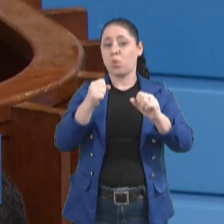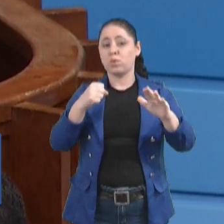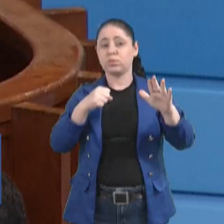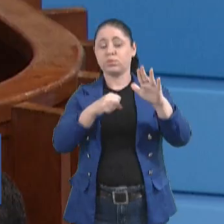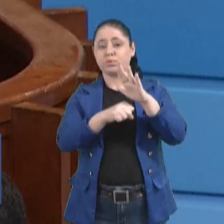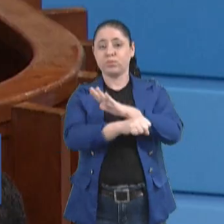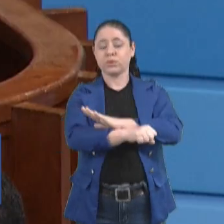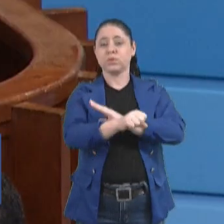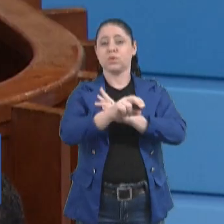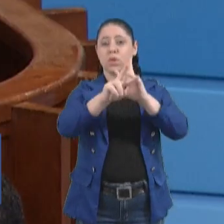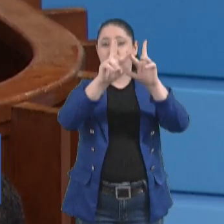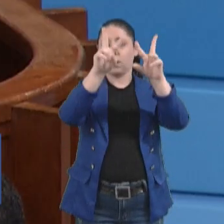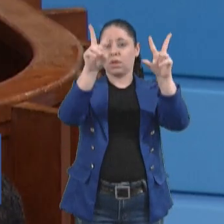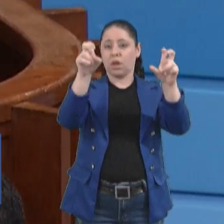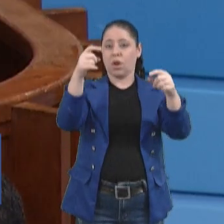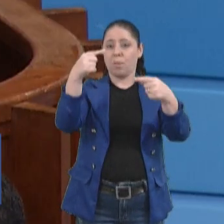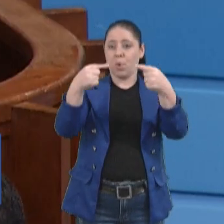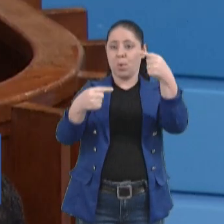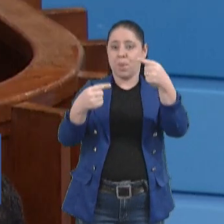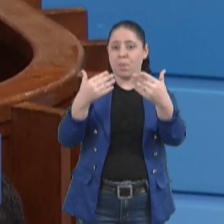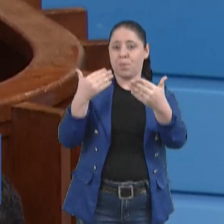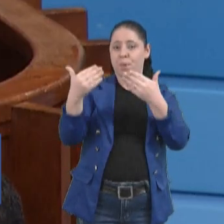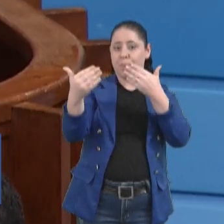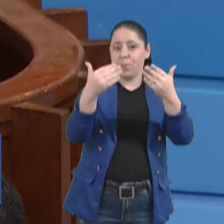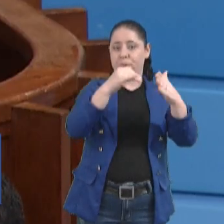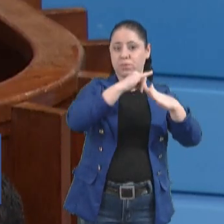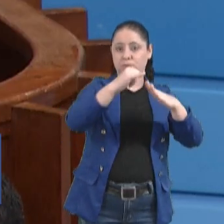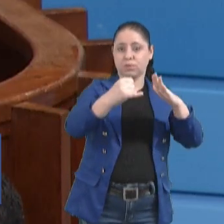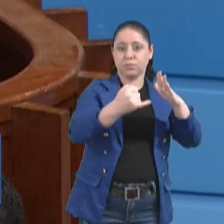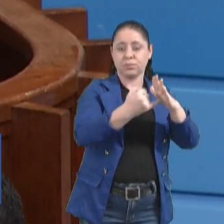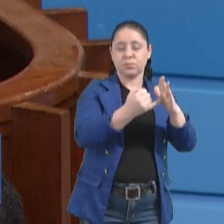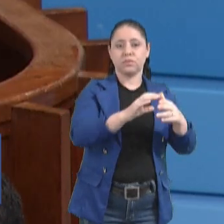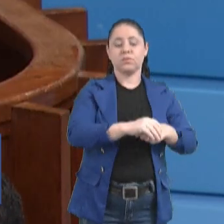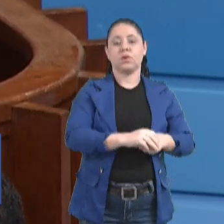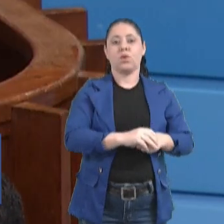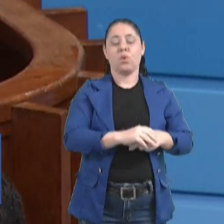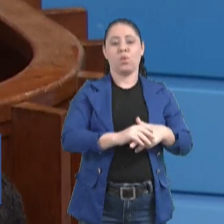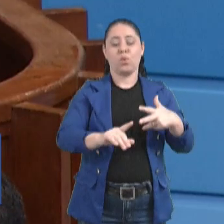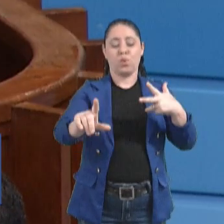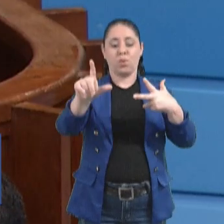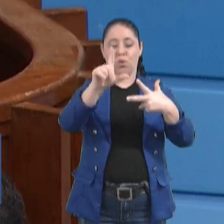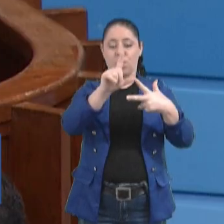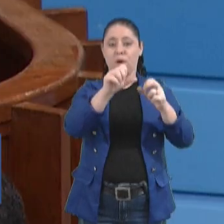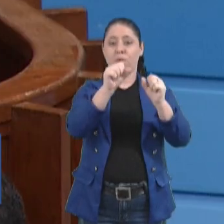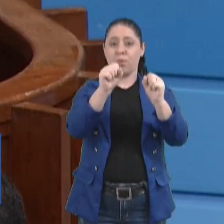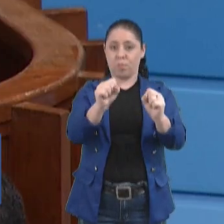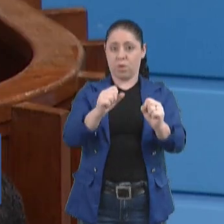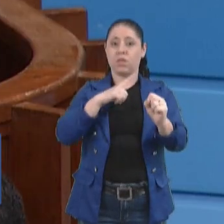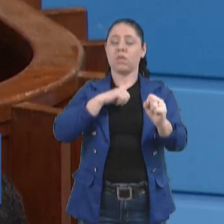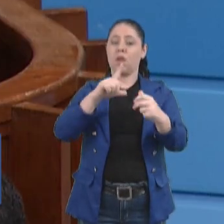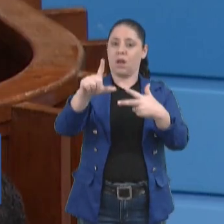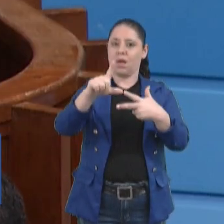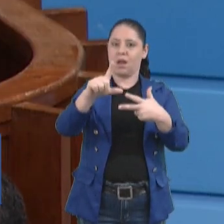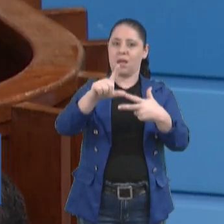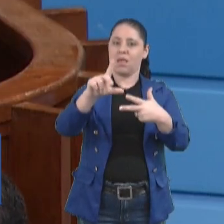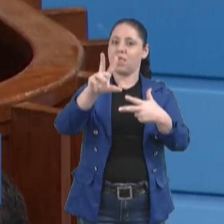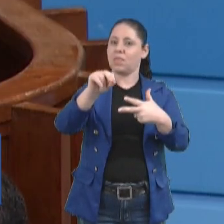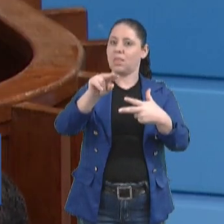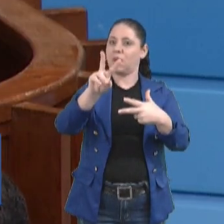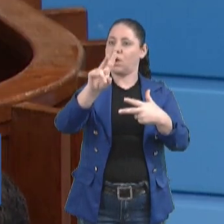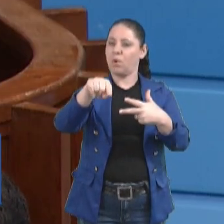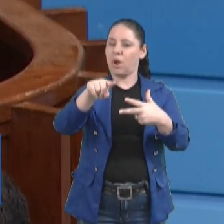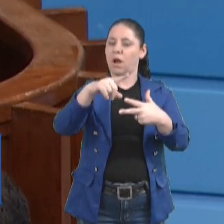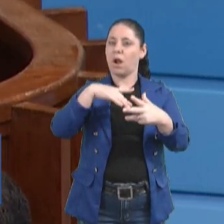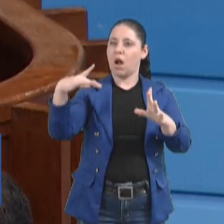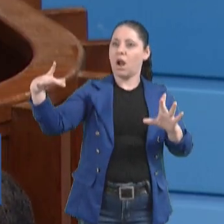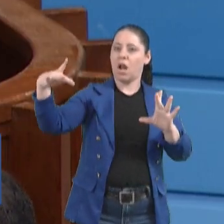a chamada teoria dos diálogos institucionais, o poder legislativo, em sua função típica de legislar, não